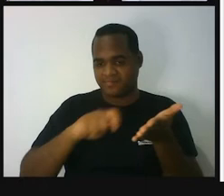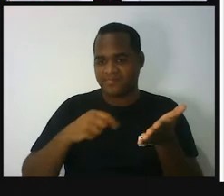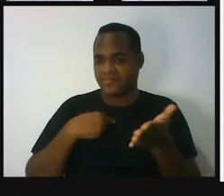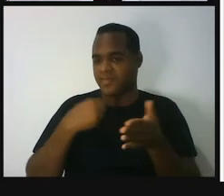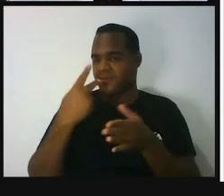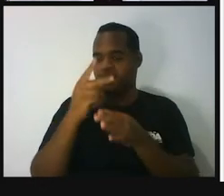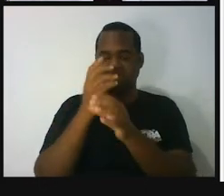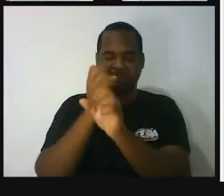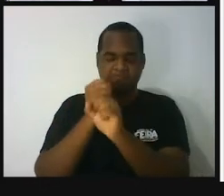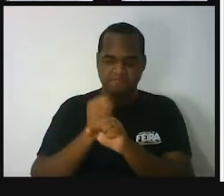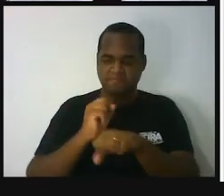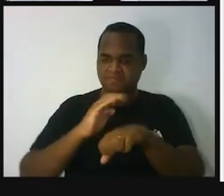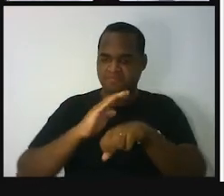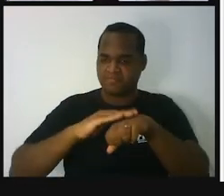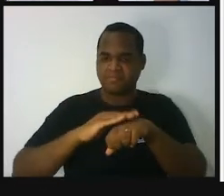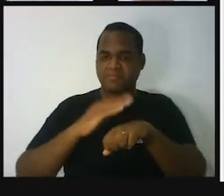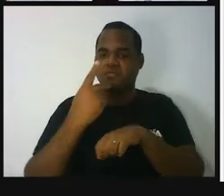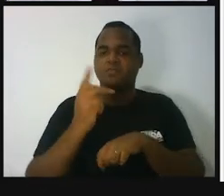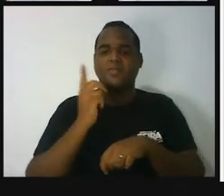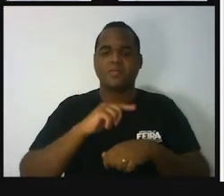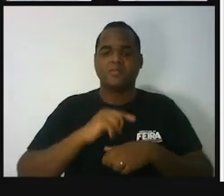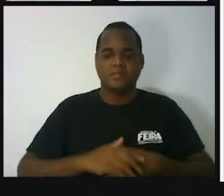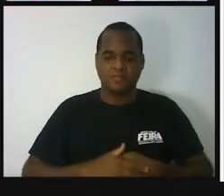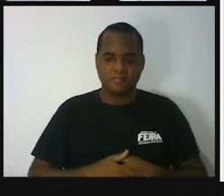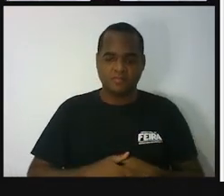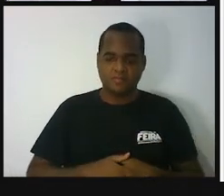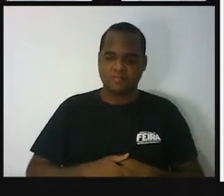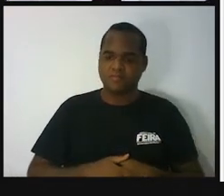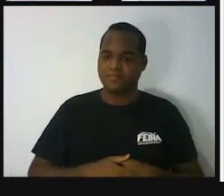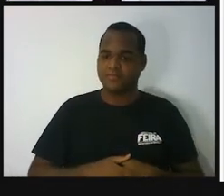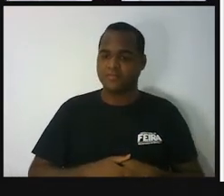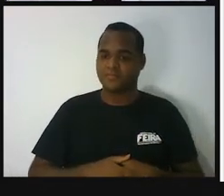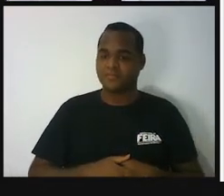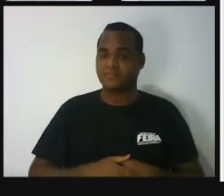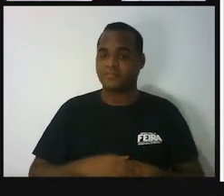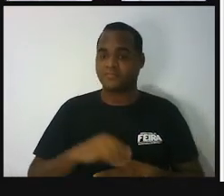para você, tá bom? Um lado,